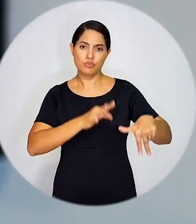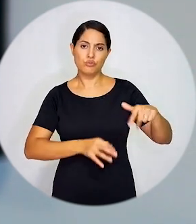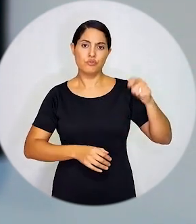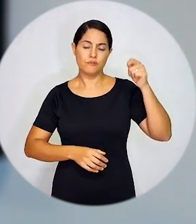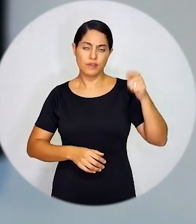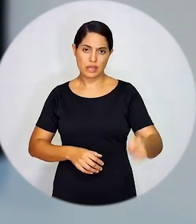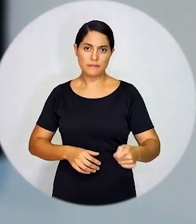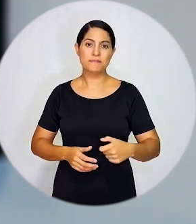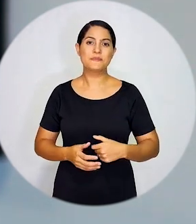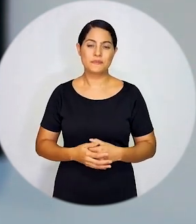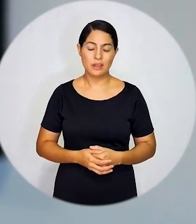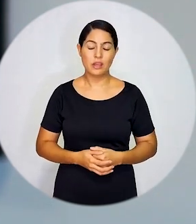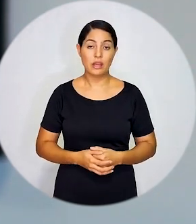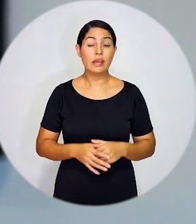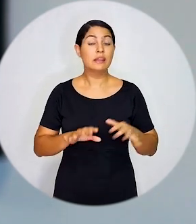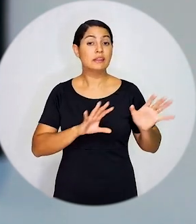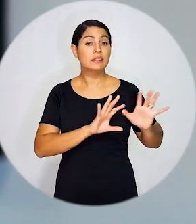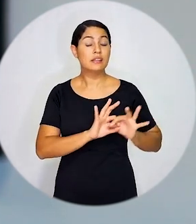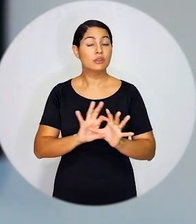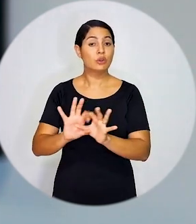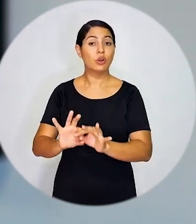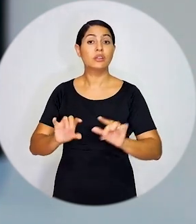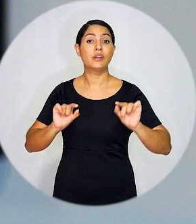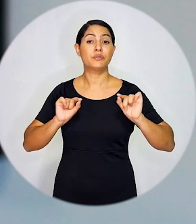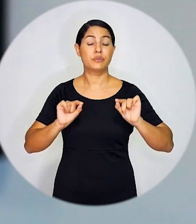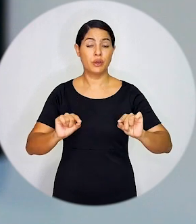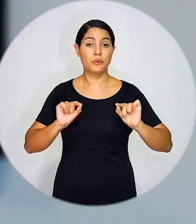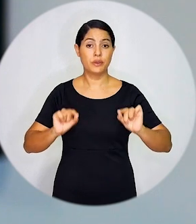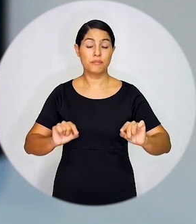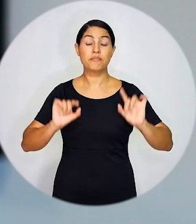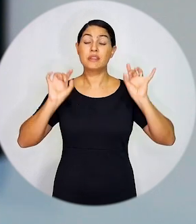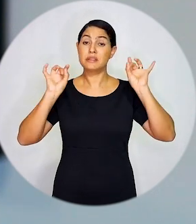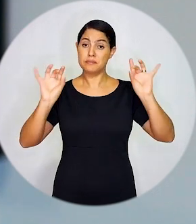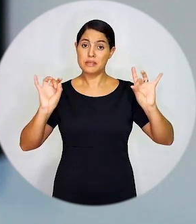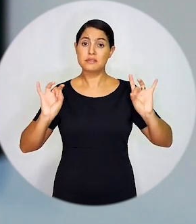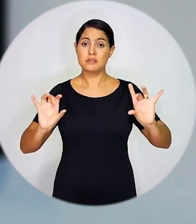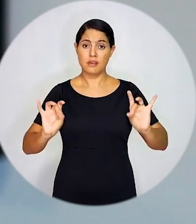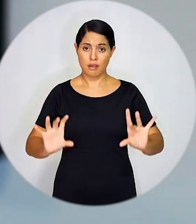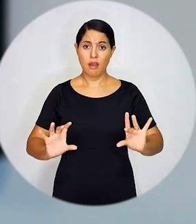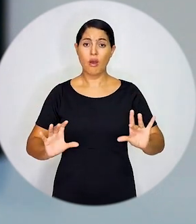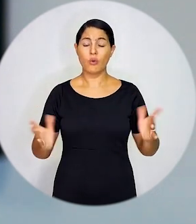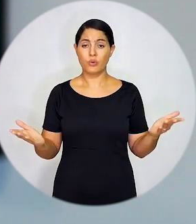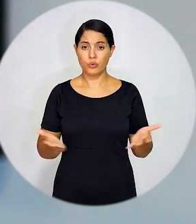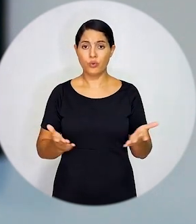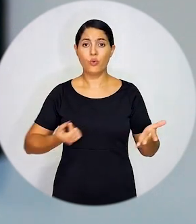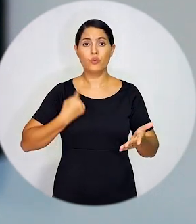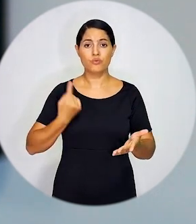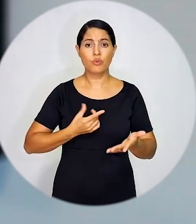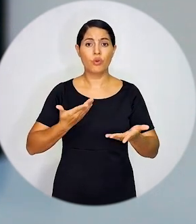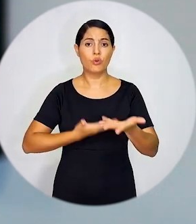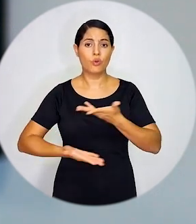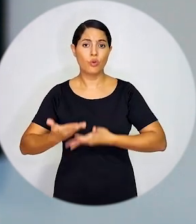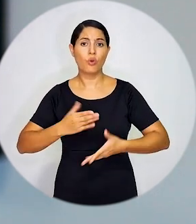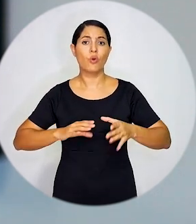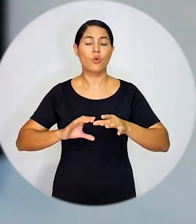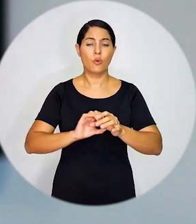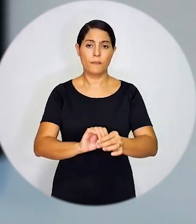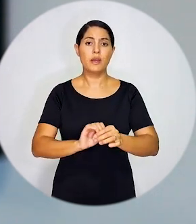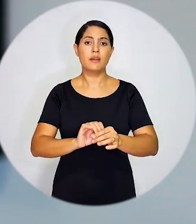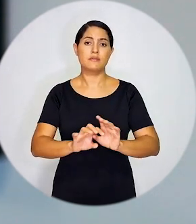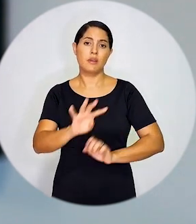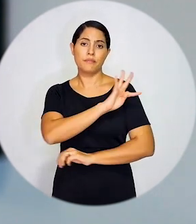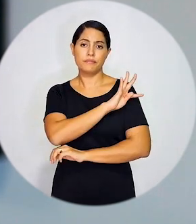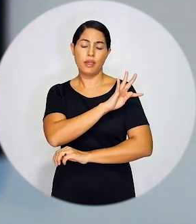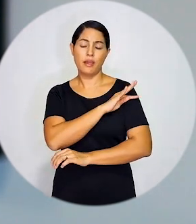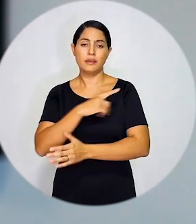na sua função judicante. Então, essa é a tônica especial apontada nesse acordo